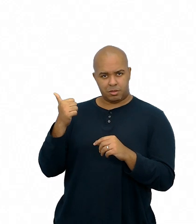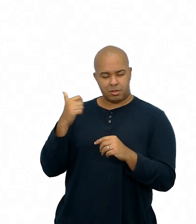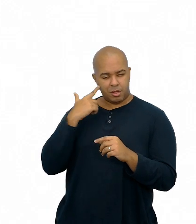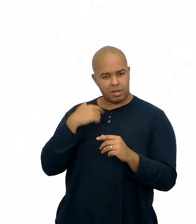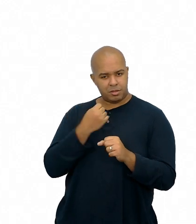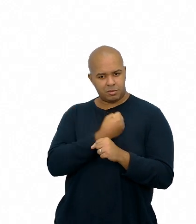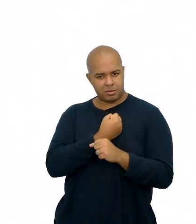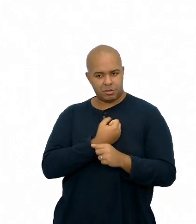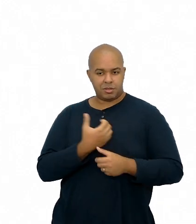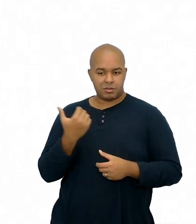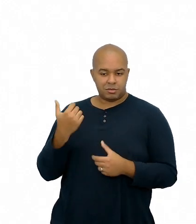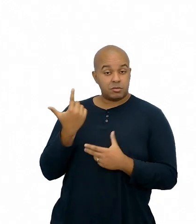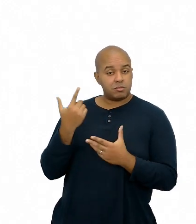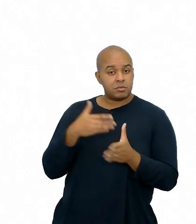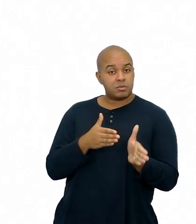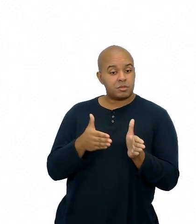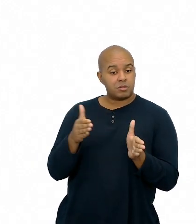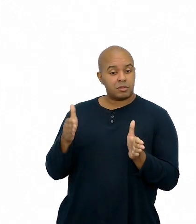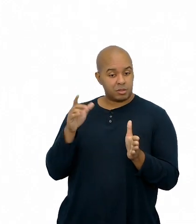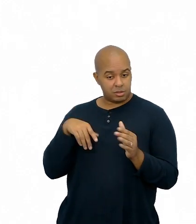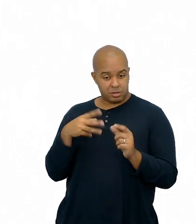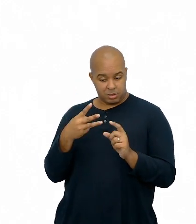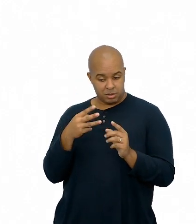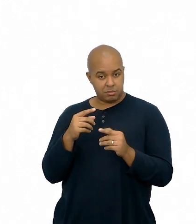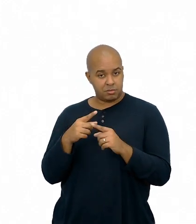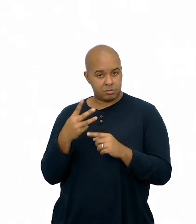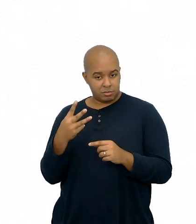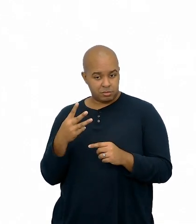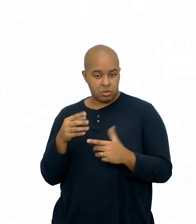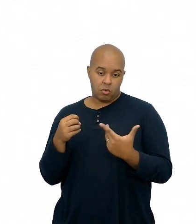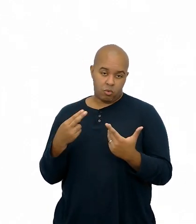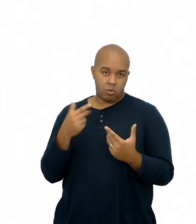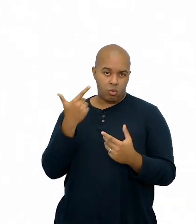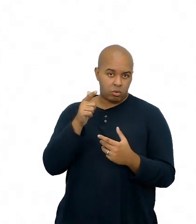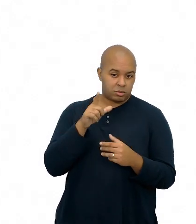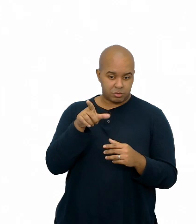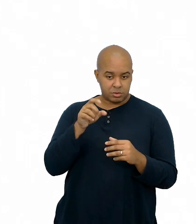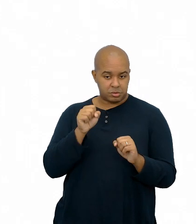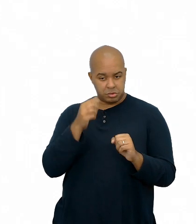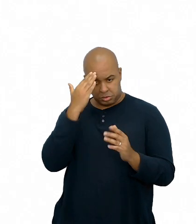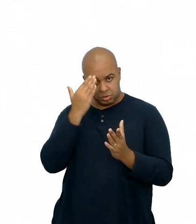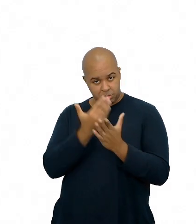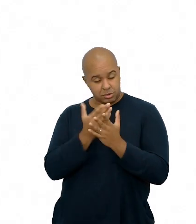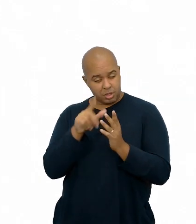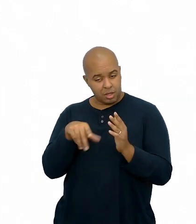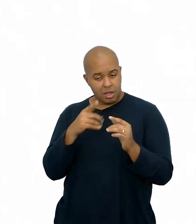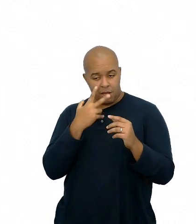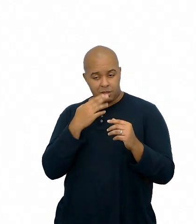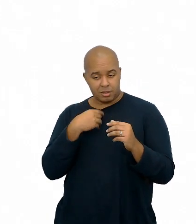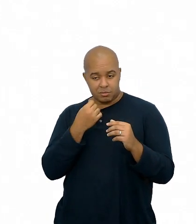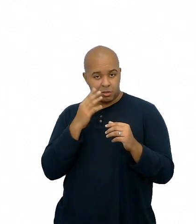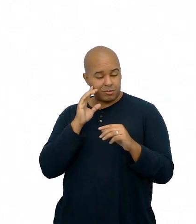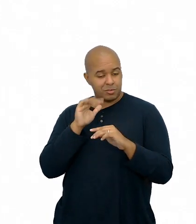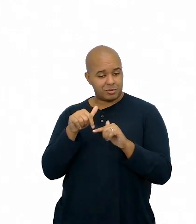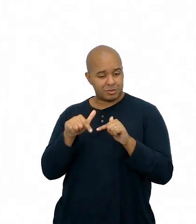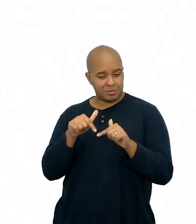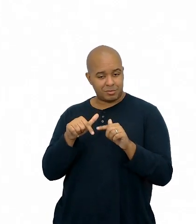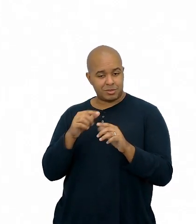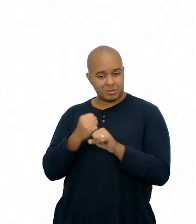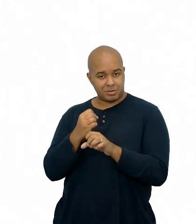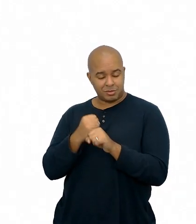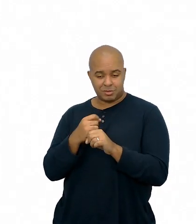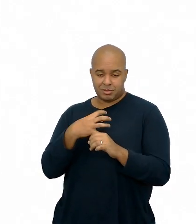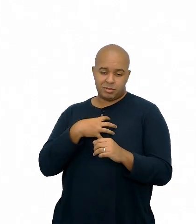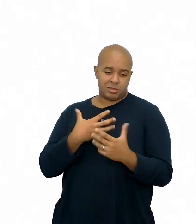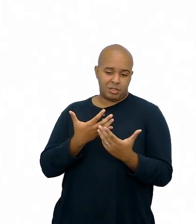numérico aqui, uma sequência de 3 em 3, ou outras que você acredite ser conveniente para o trabalho de